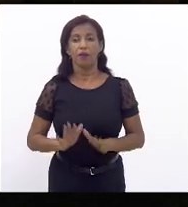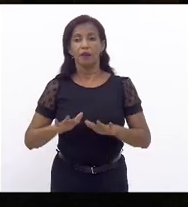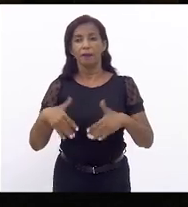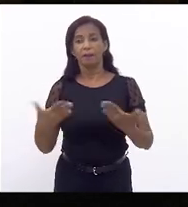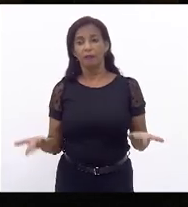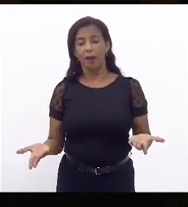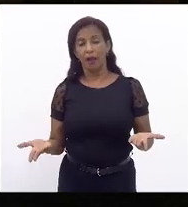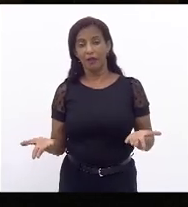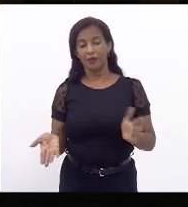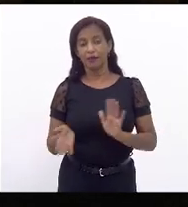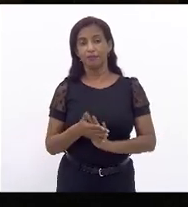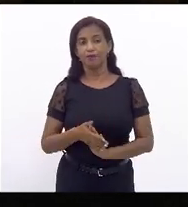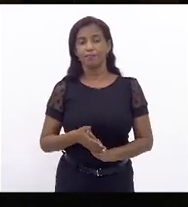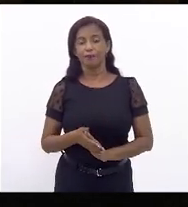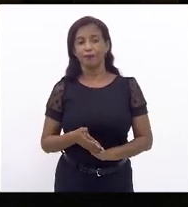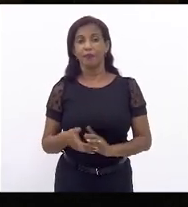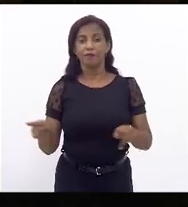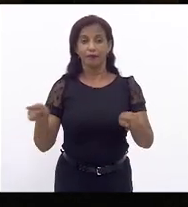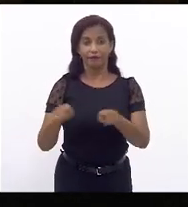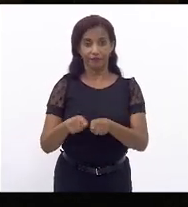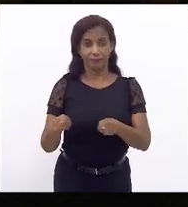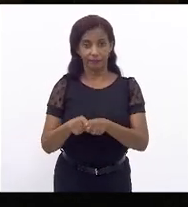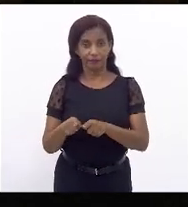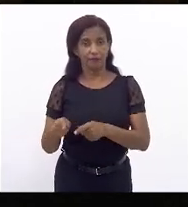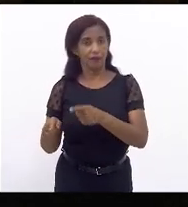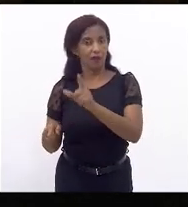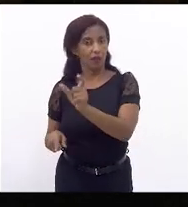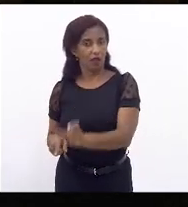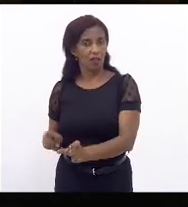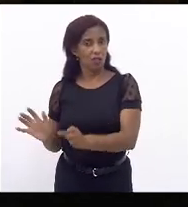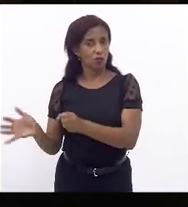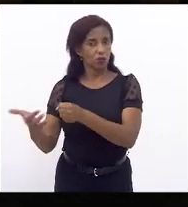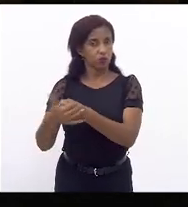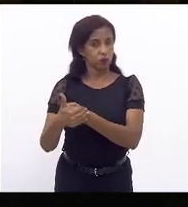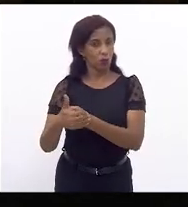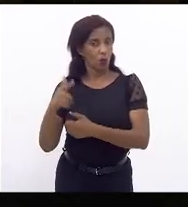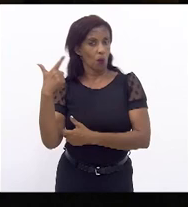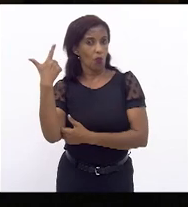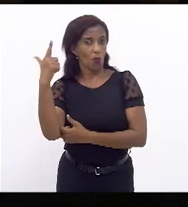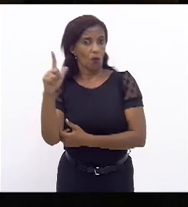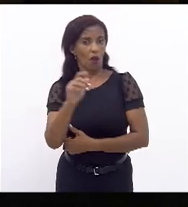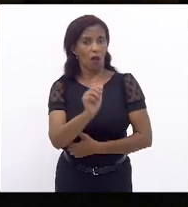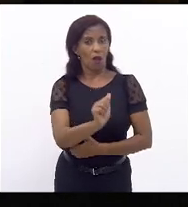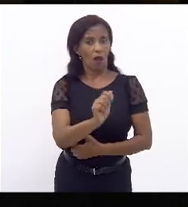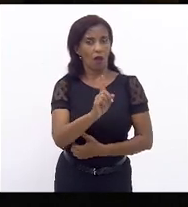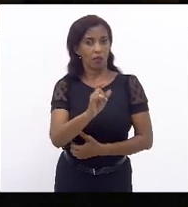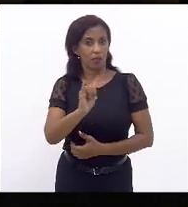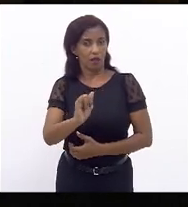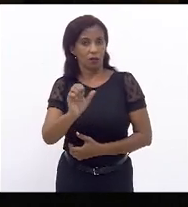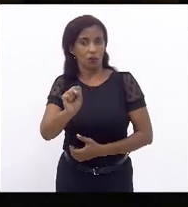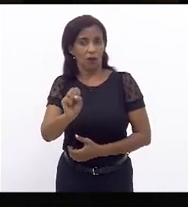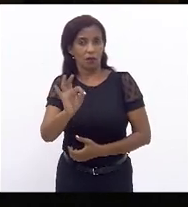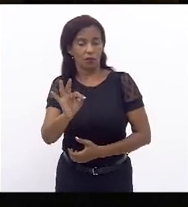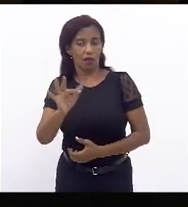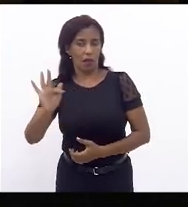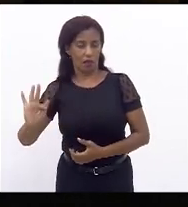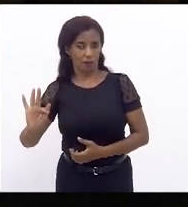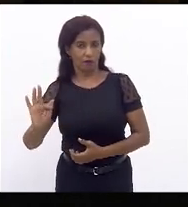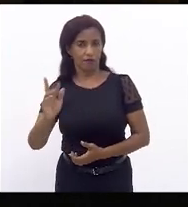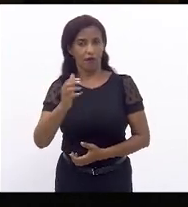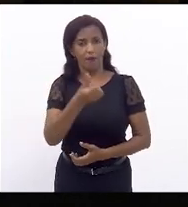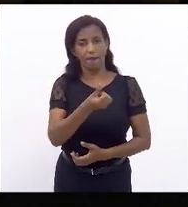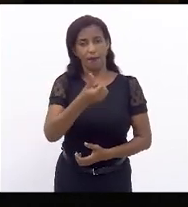Mas propositalmente, ele escondeu uma outra ADI do STF, a